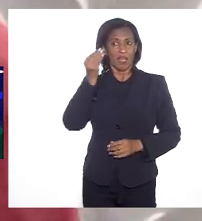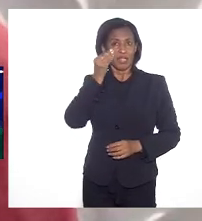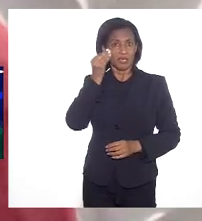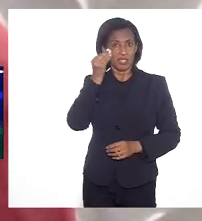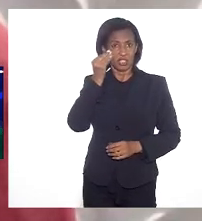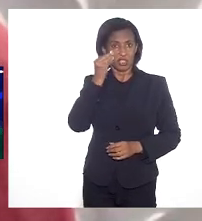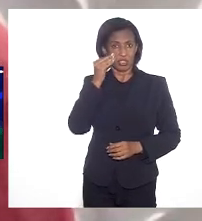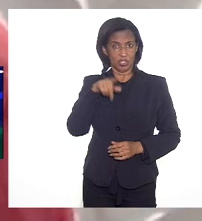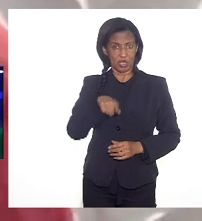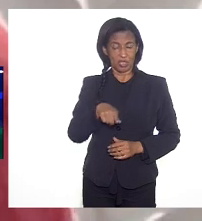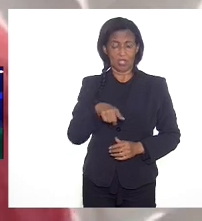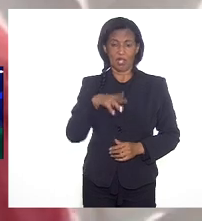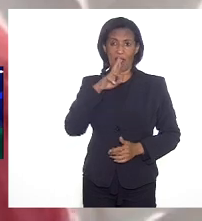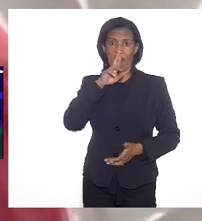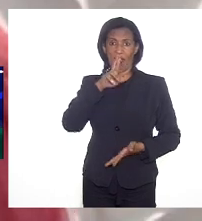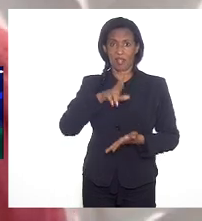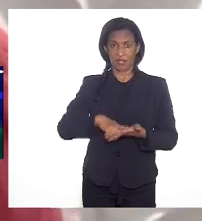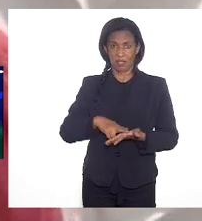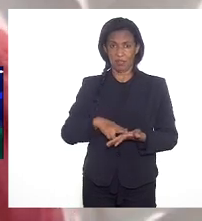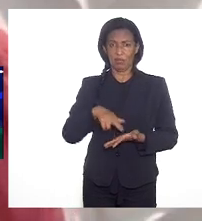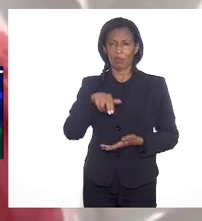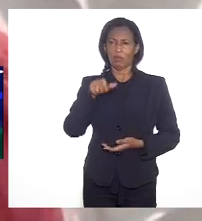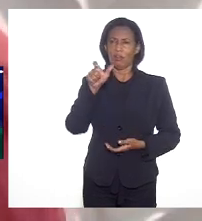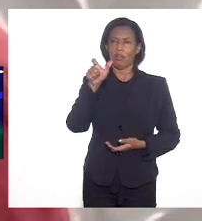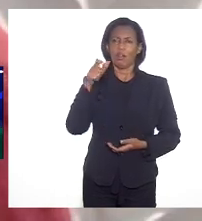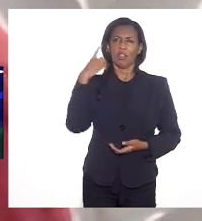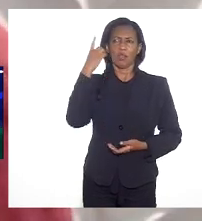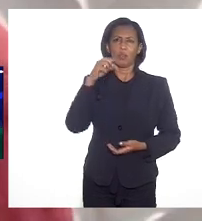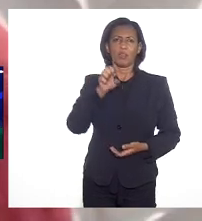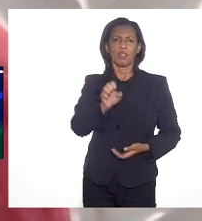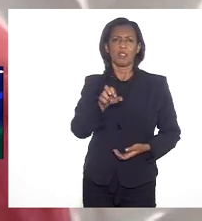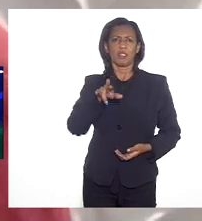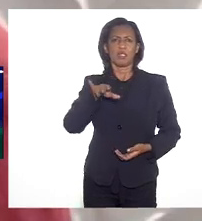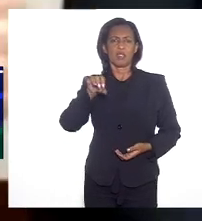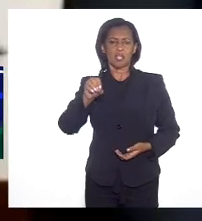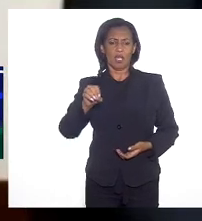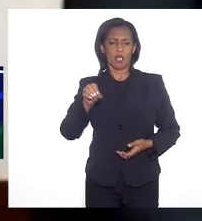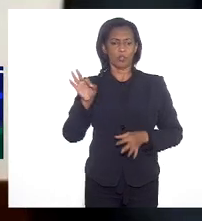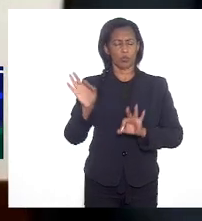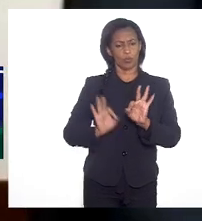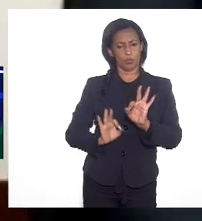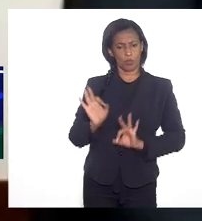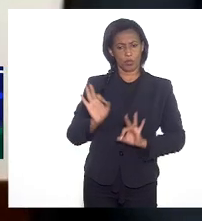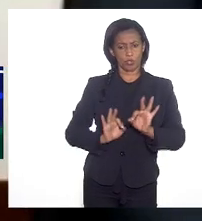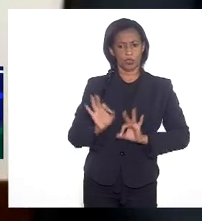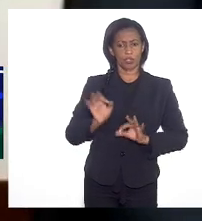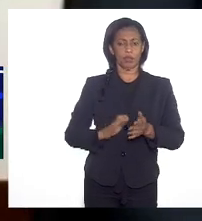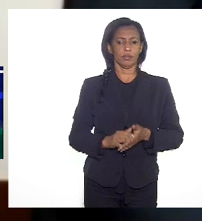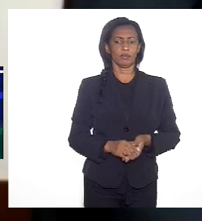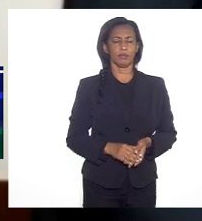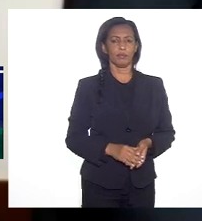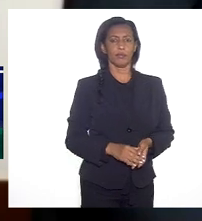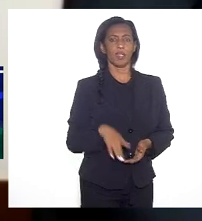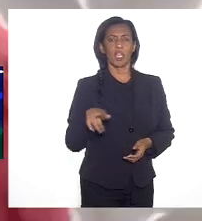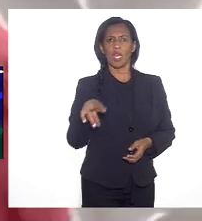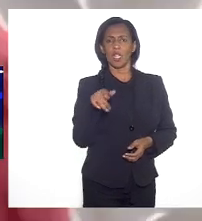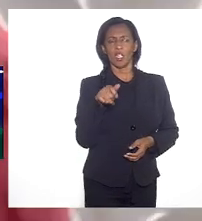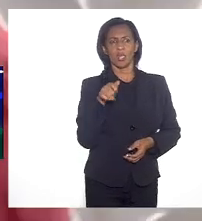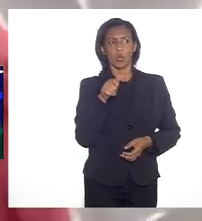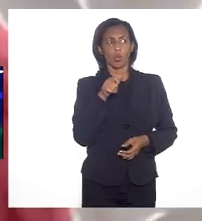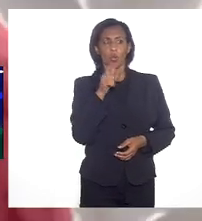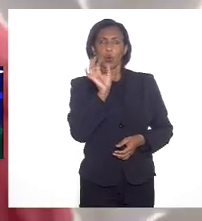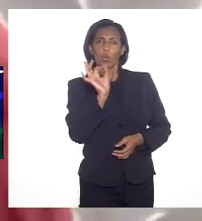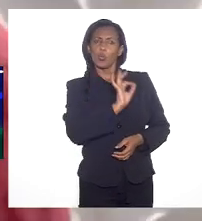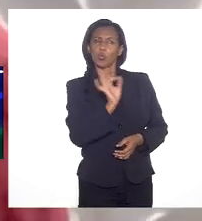razão o deputado Sérgio Fernandes quando ele faz a apresentação desse projeto. Ele não está, em nenhum momento,